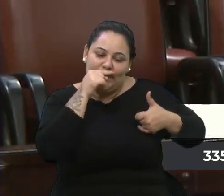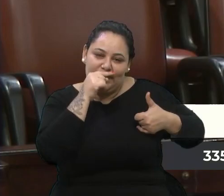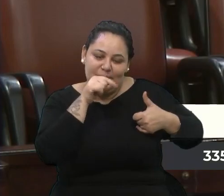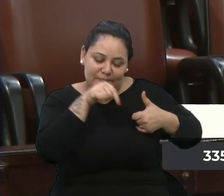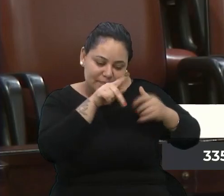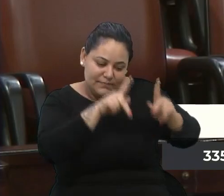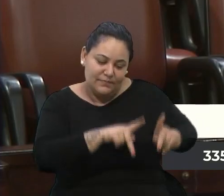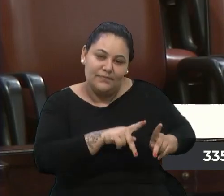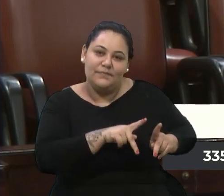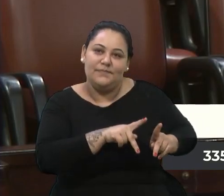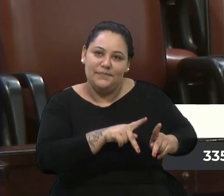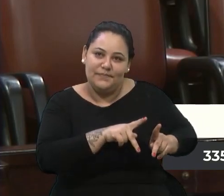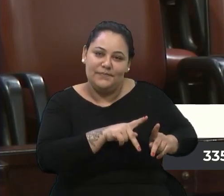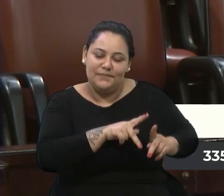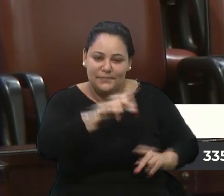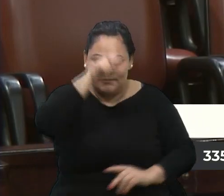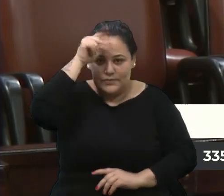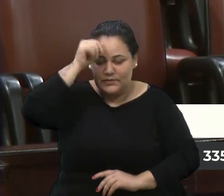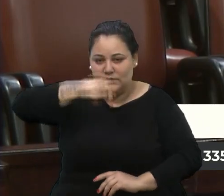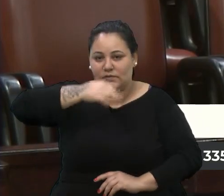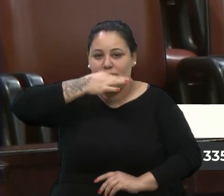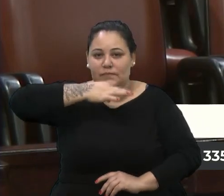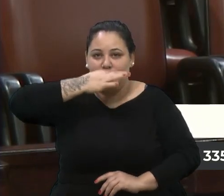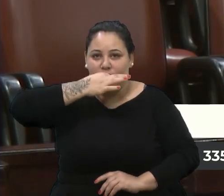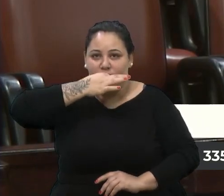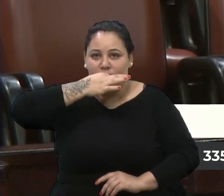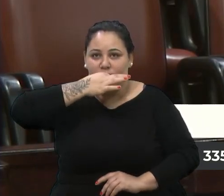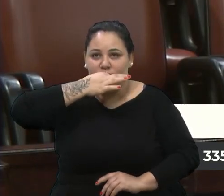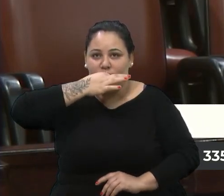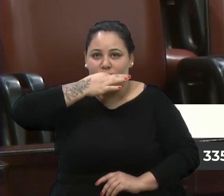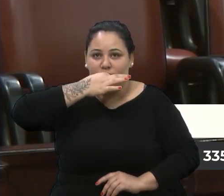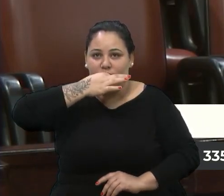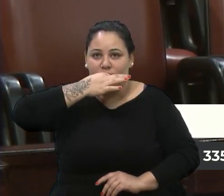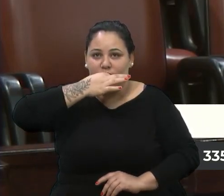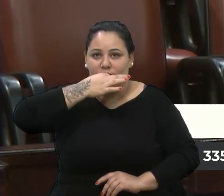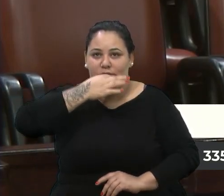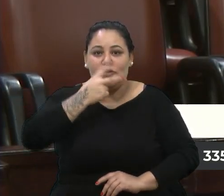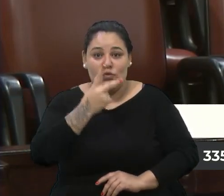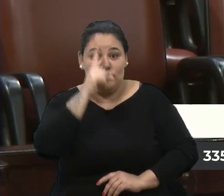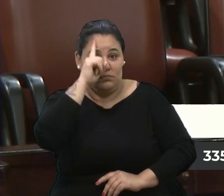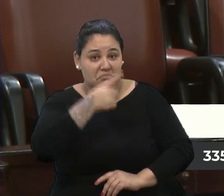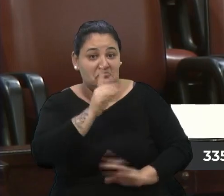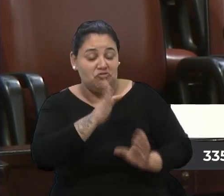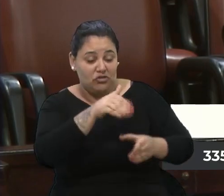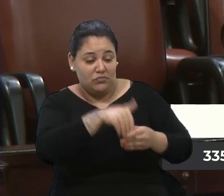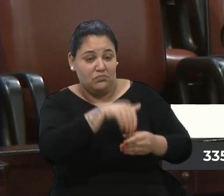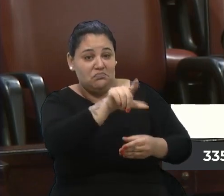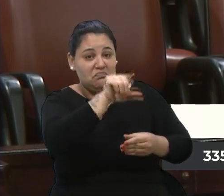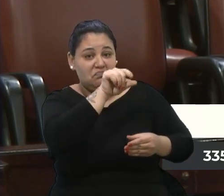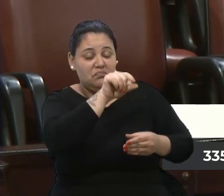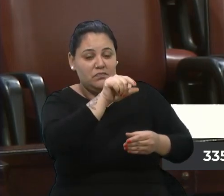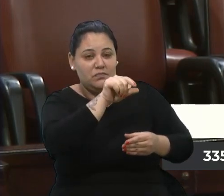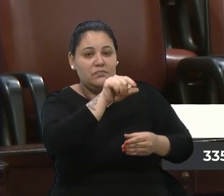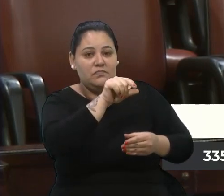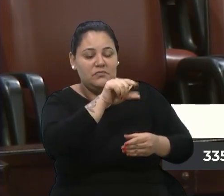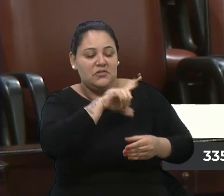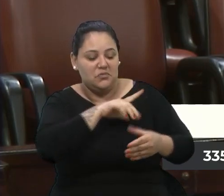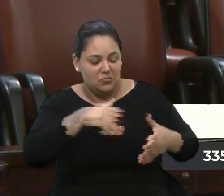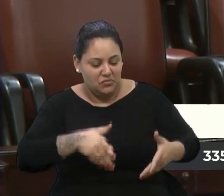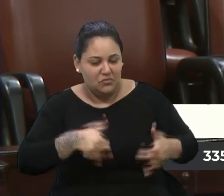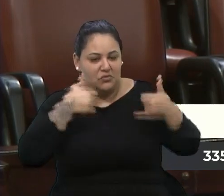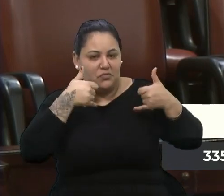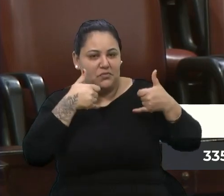foi palavras, presidente. prefeito em Caxias do A Sul declaração de voto. por 2 mandatos, né? E me orgulhou muito do trabalho que ele fez,